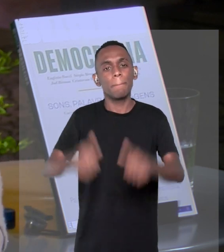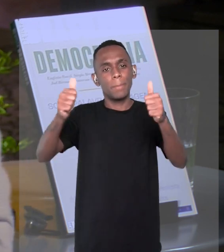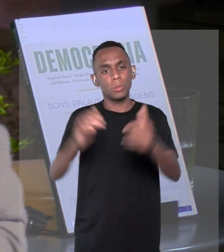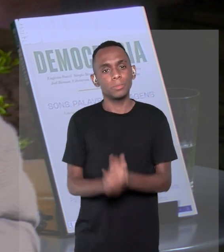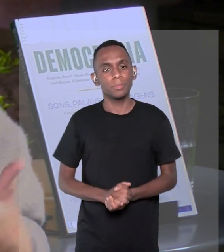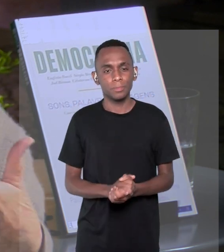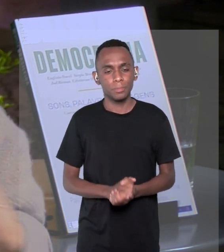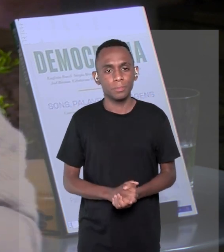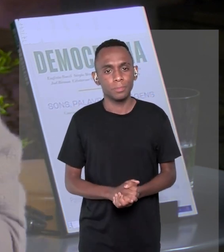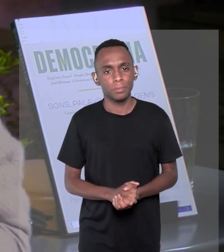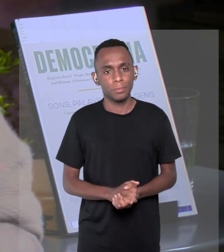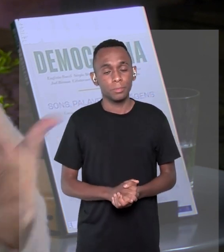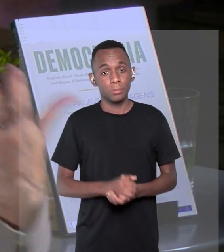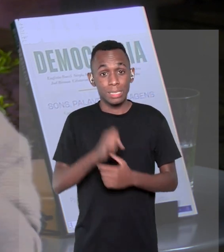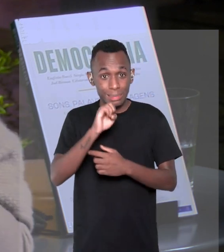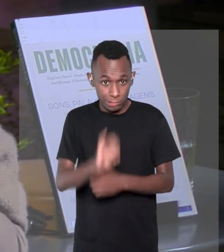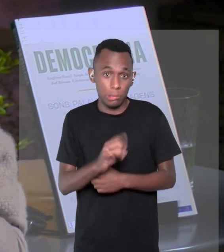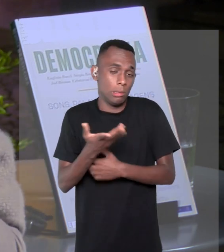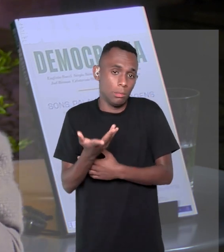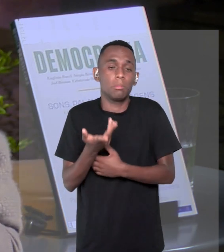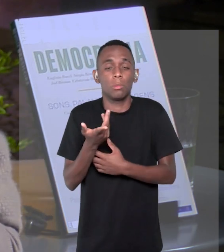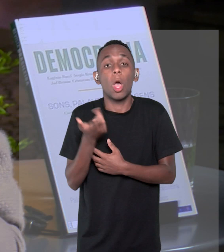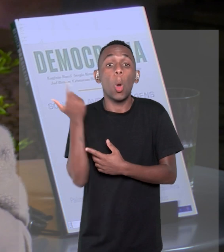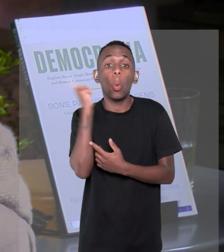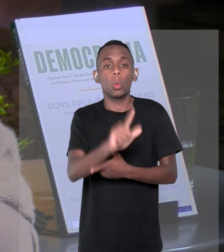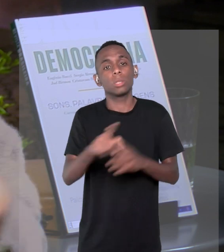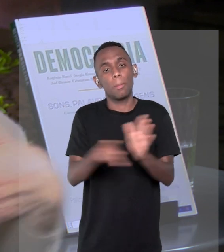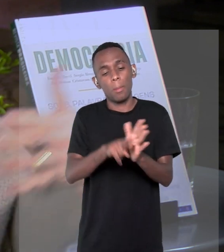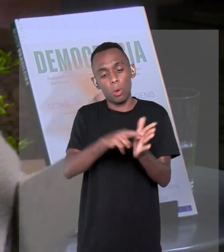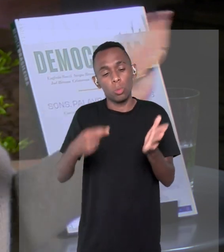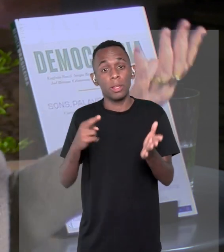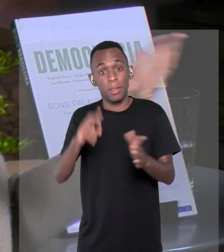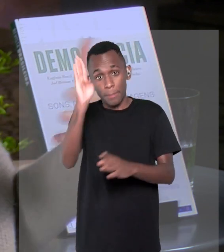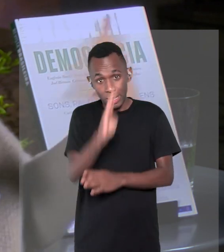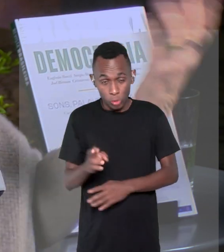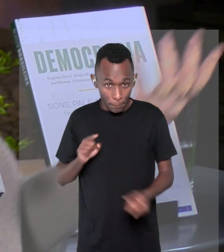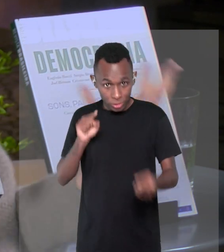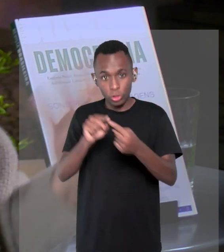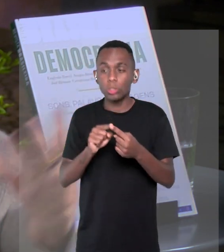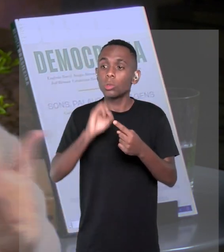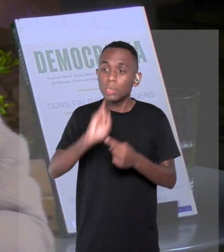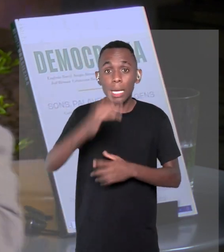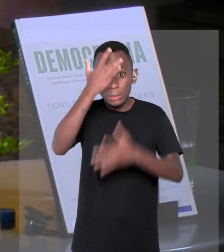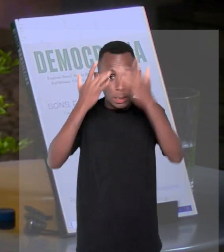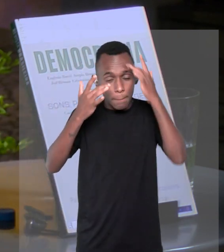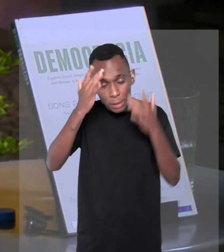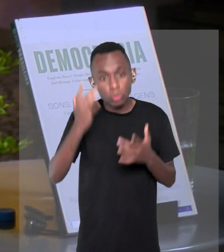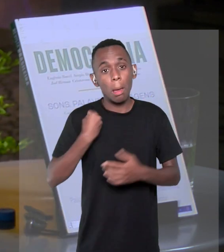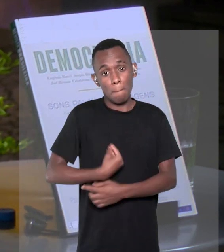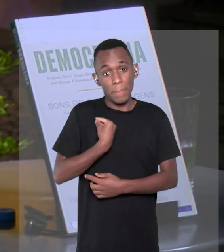Brasileira é a promessa de felicidade. Né? Quer dizer, que nós temos que passar adiante essa